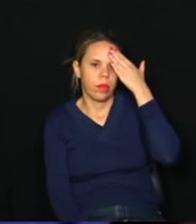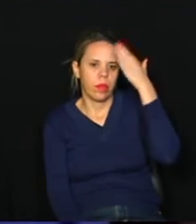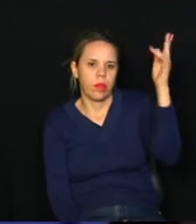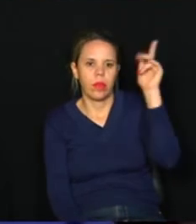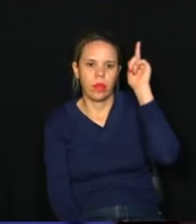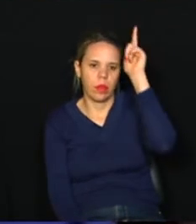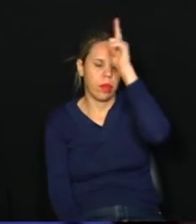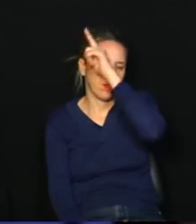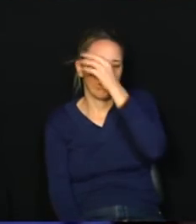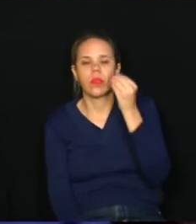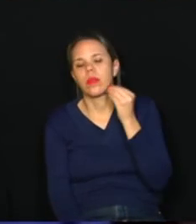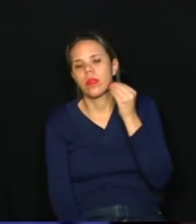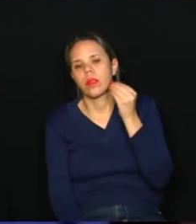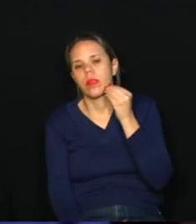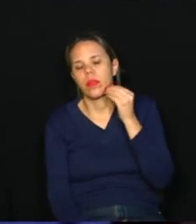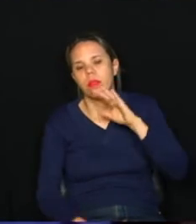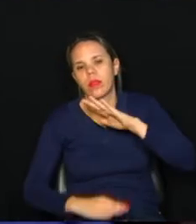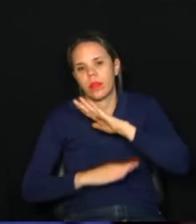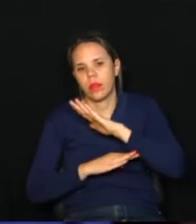pela oportunidade aí na Câmara.